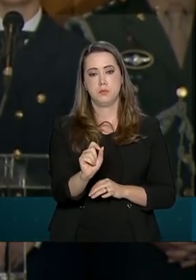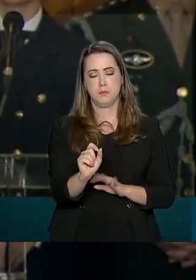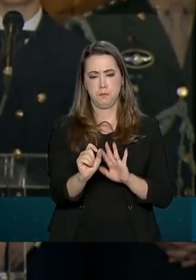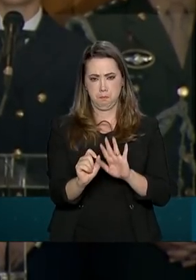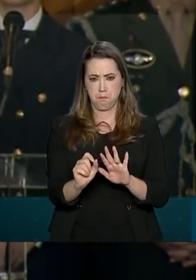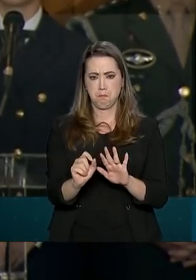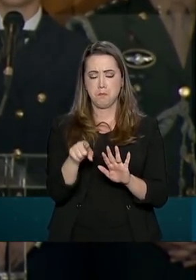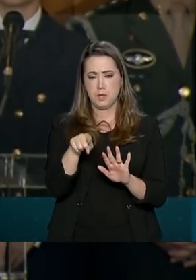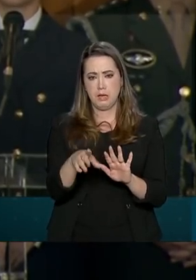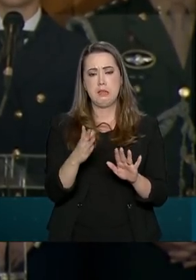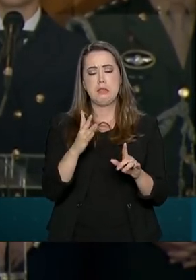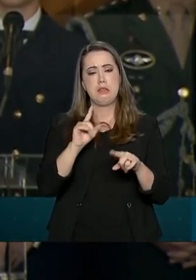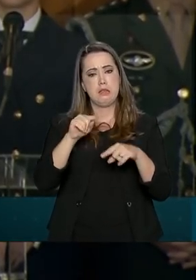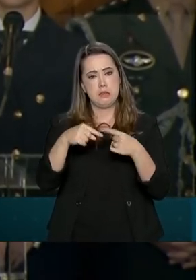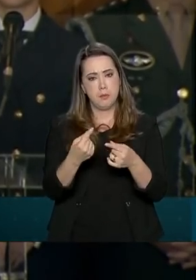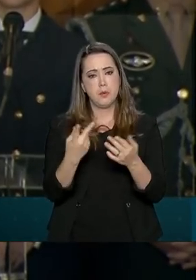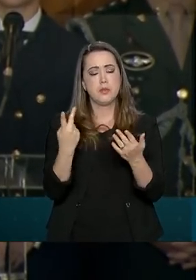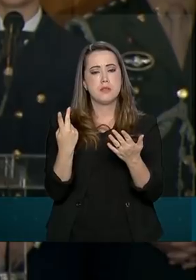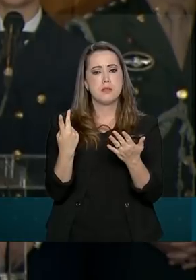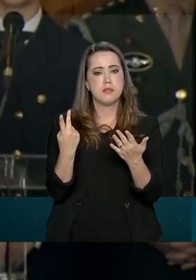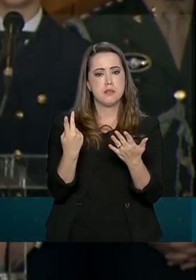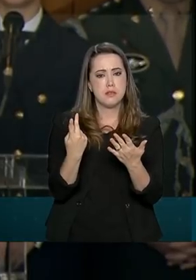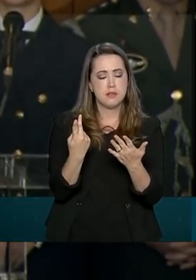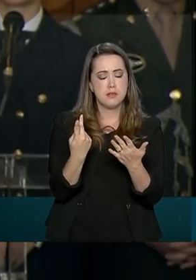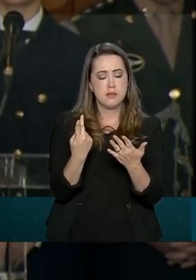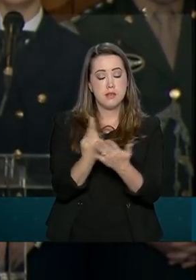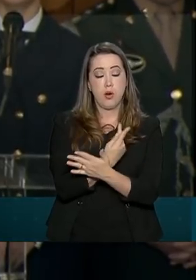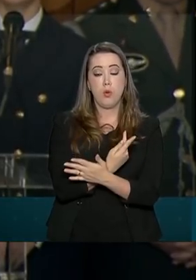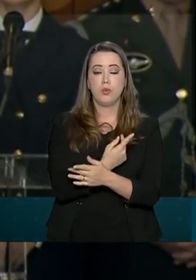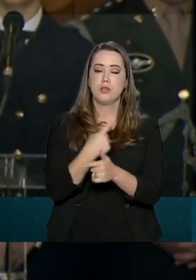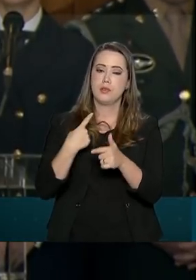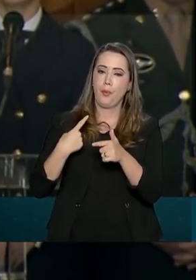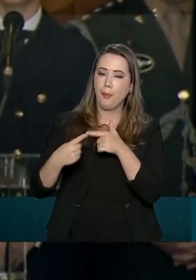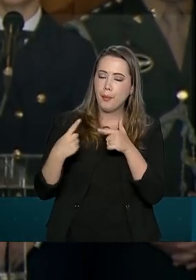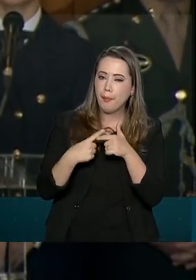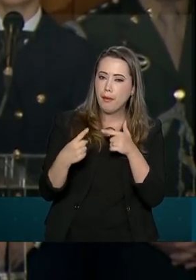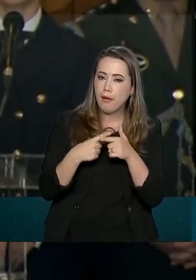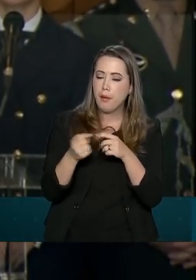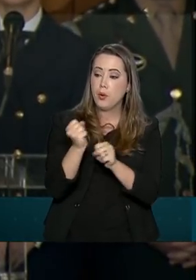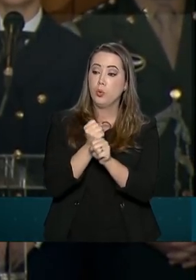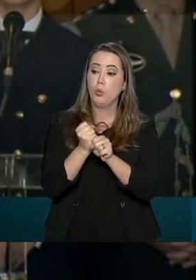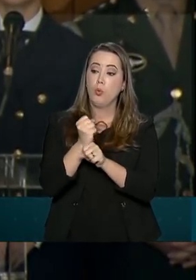ano 2000, onde, sem a participação nossa, militares,